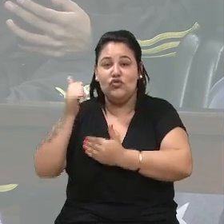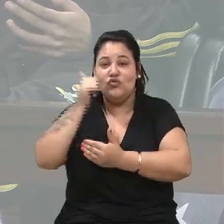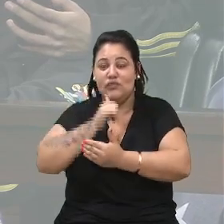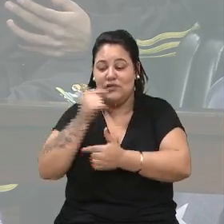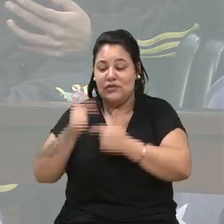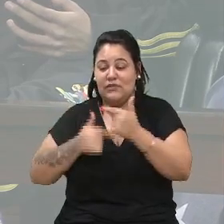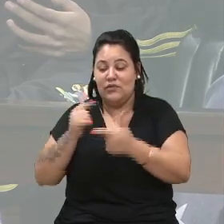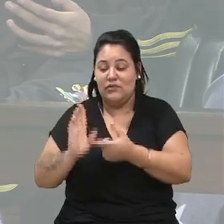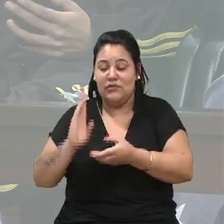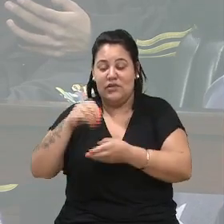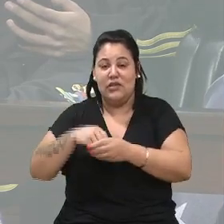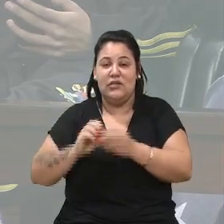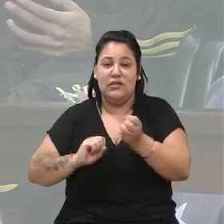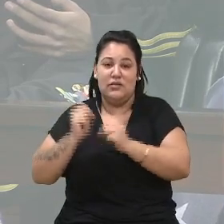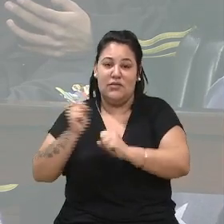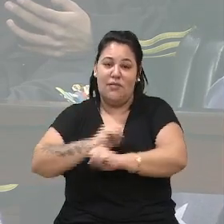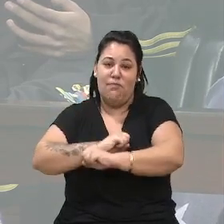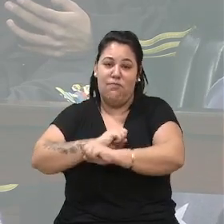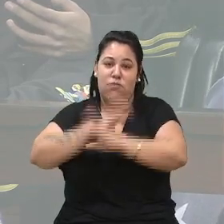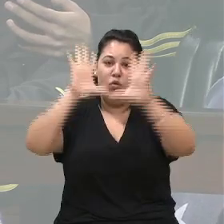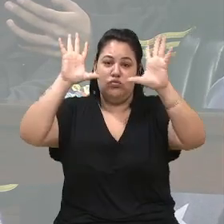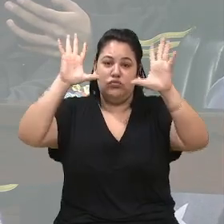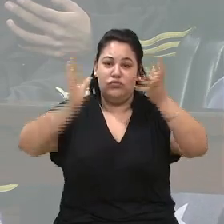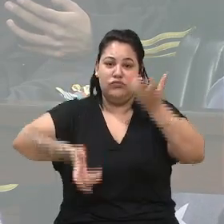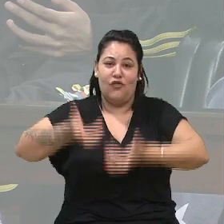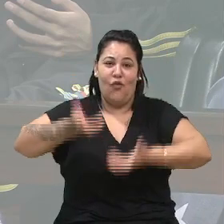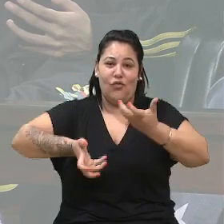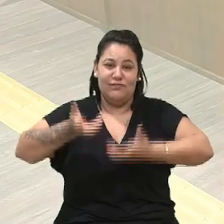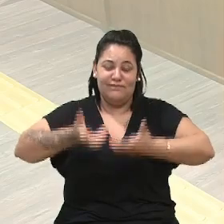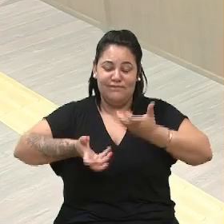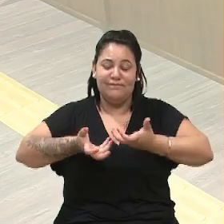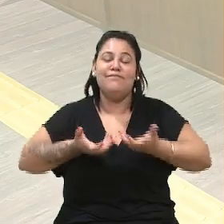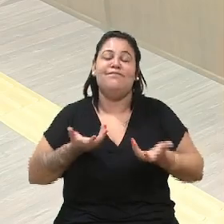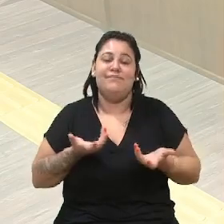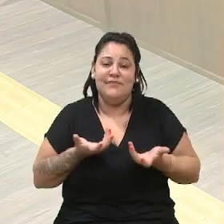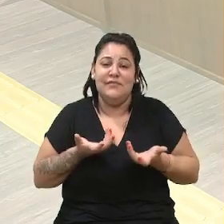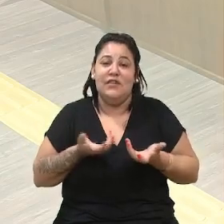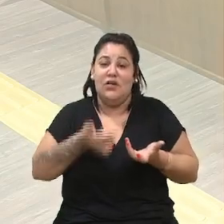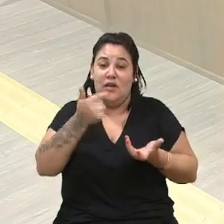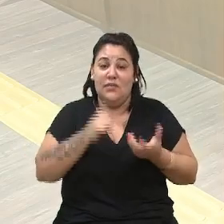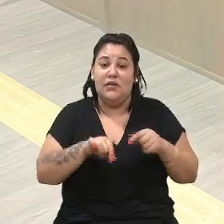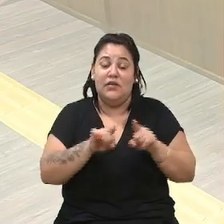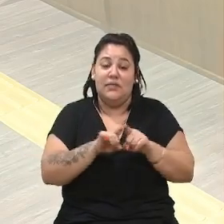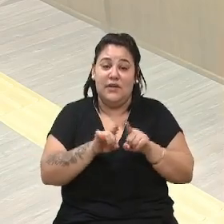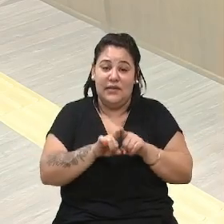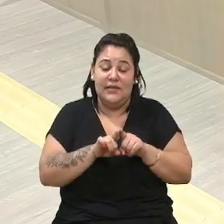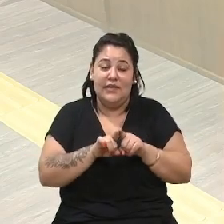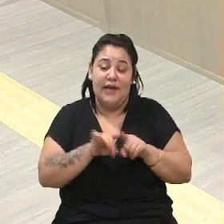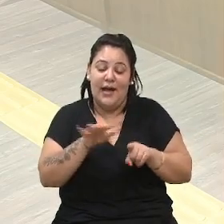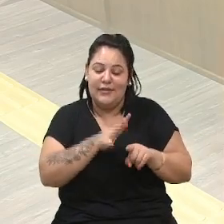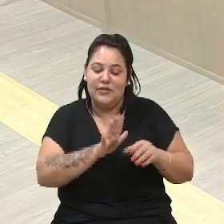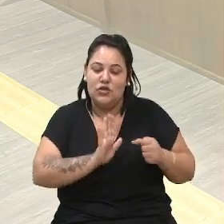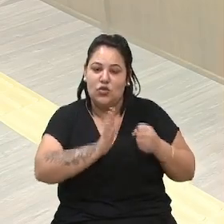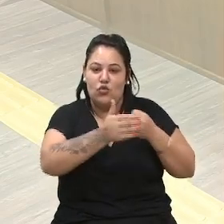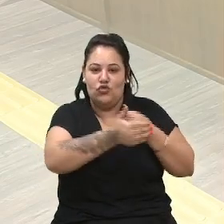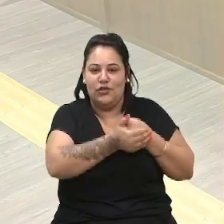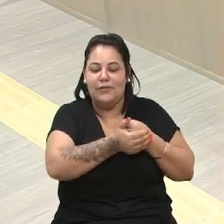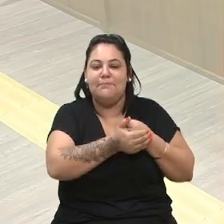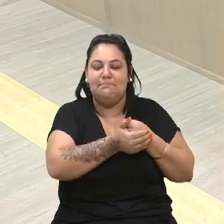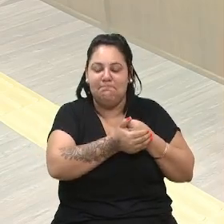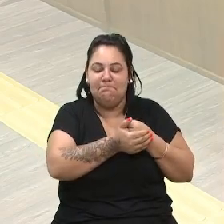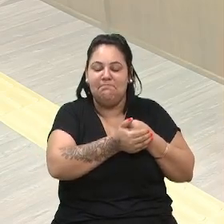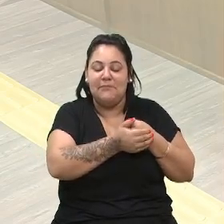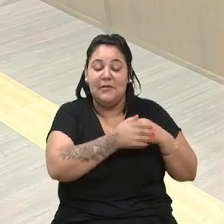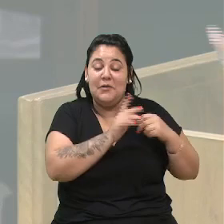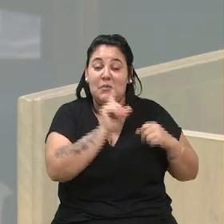trabalhavam ali, essa tragédia que aconteceu na nossa cidade, e repito, muitas vezes escondidas da história.